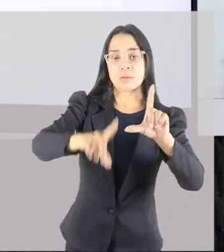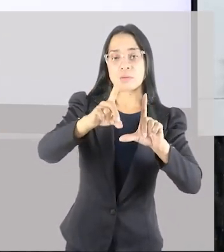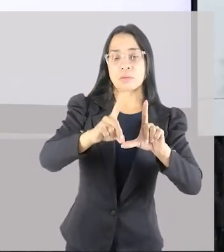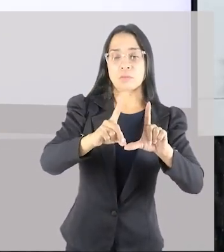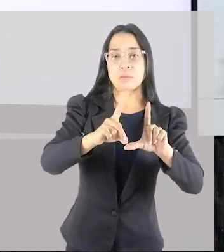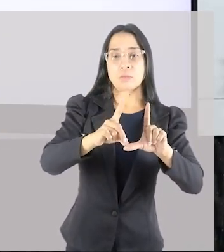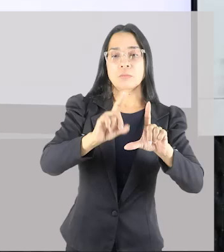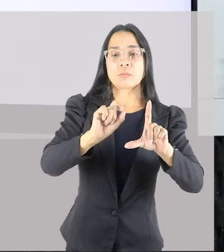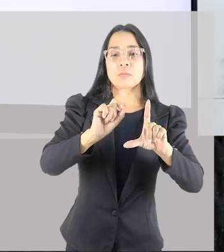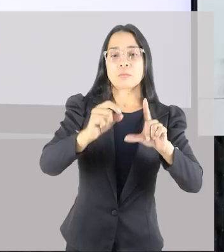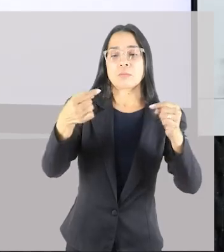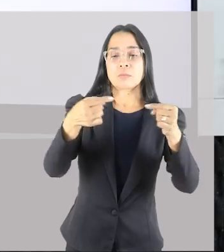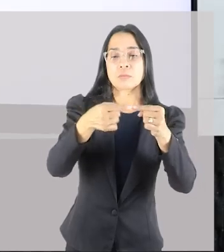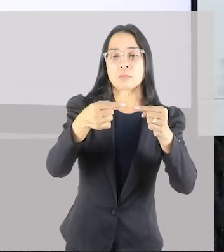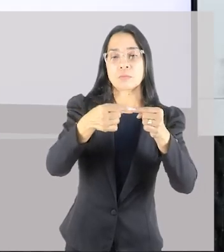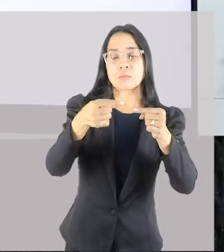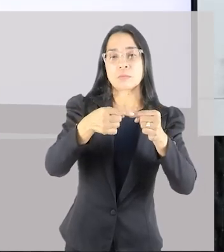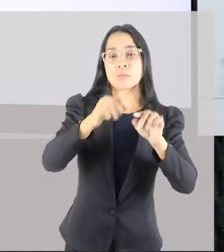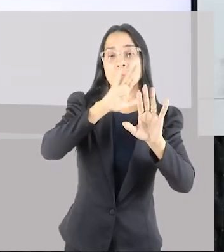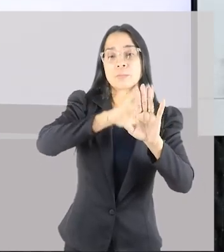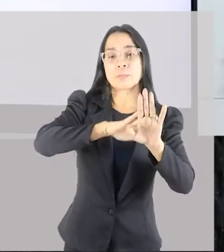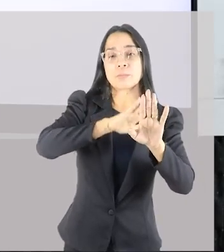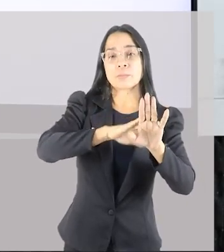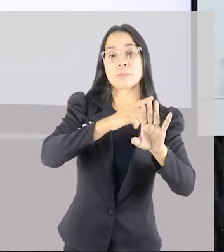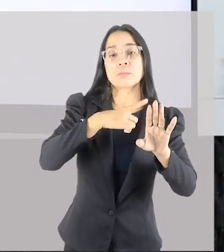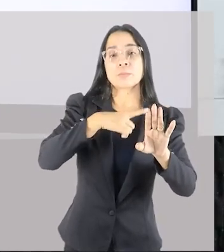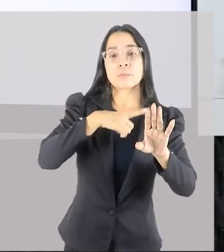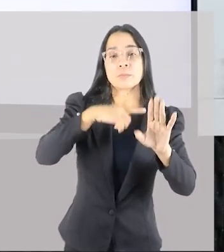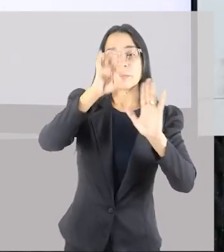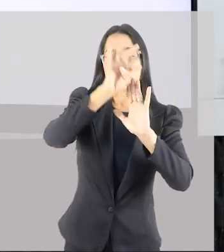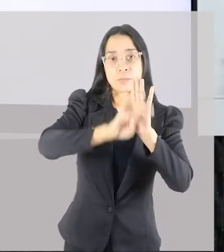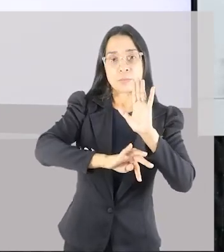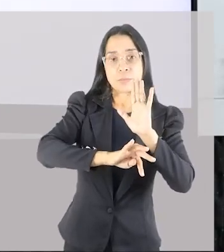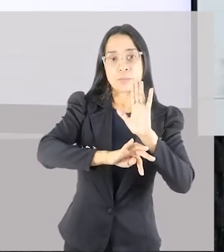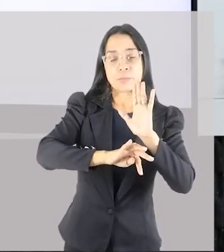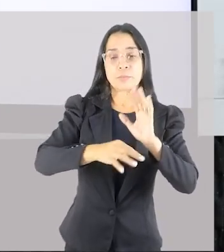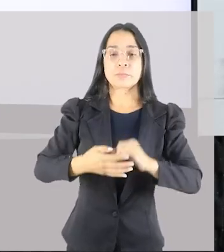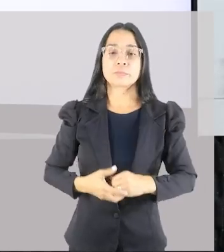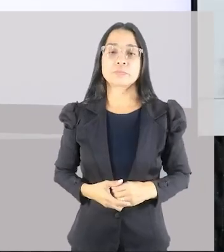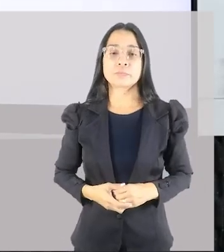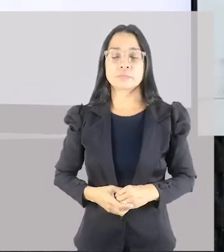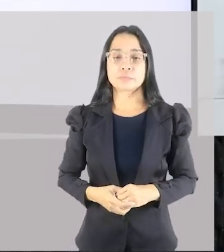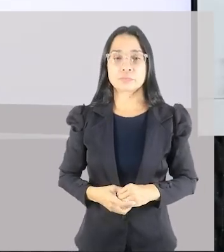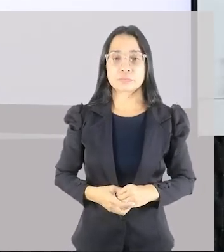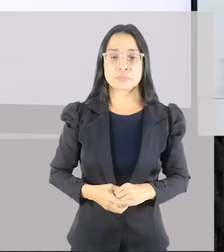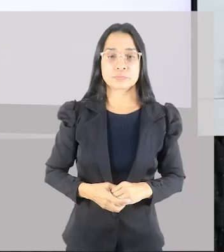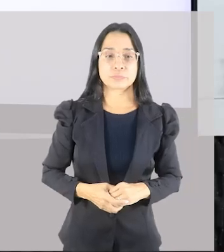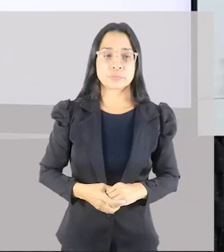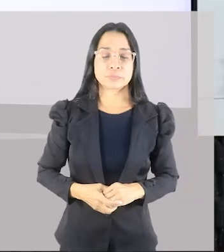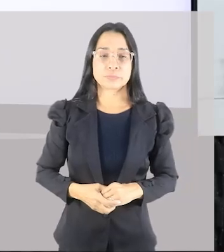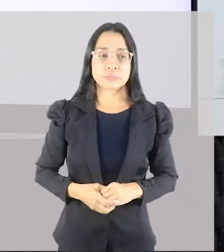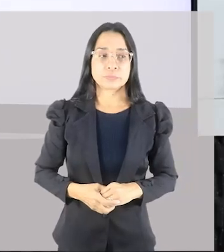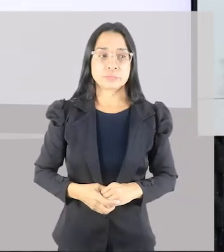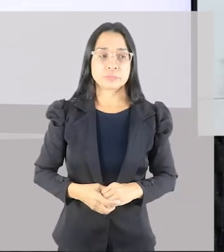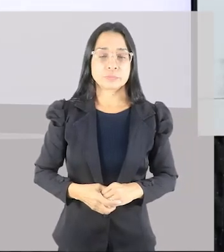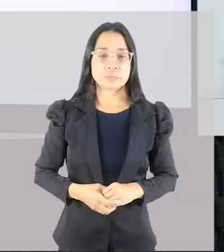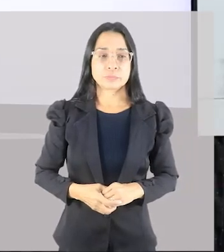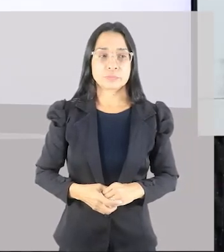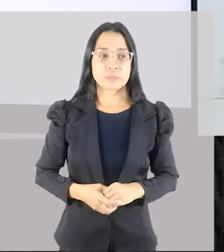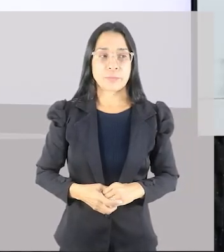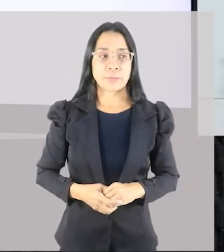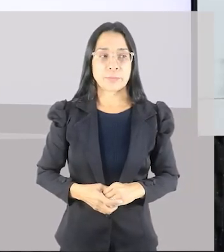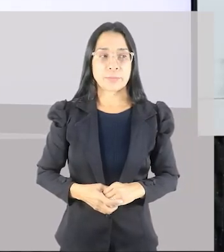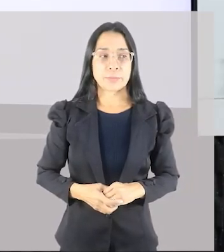D é que corresponde a ideologia presente aqui no texto marca para você letra d de dado vamos lá que nós temos